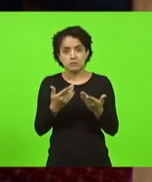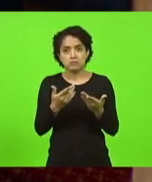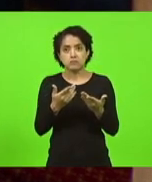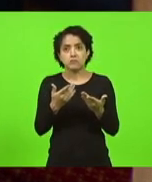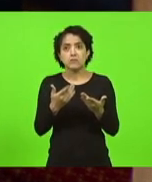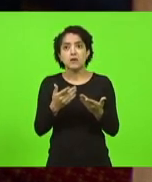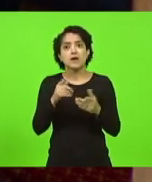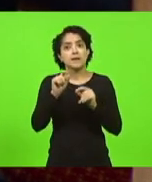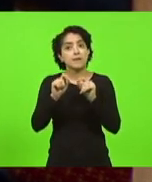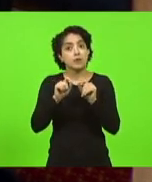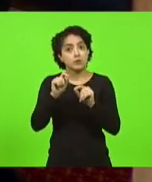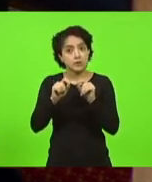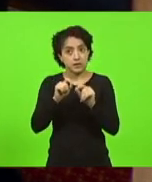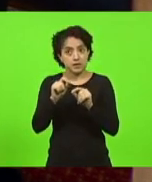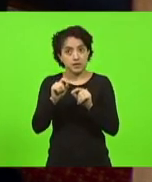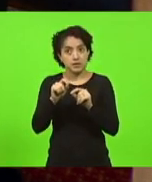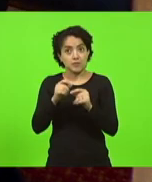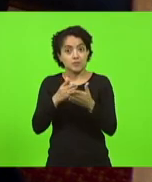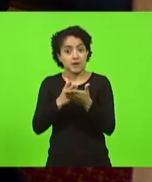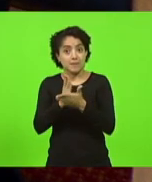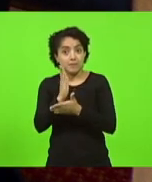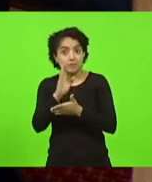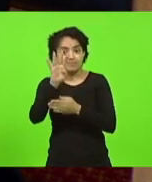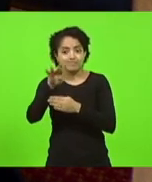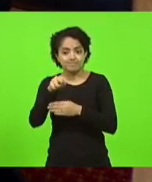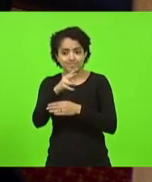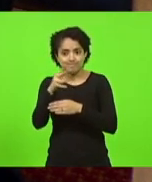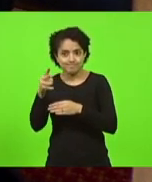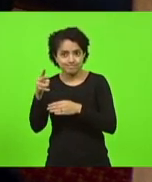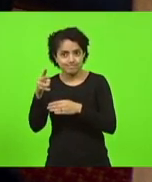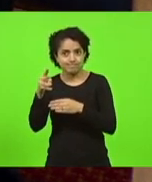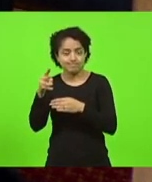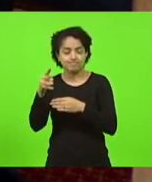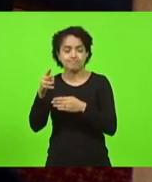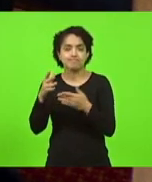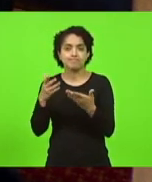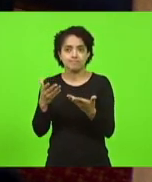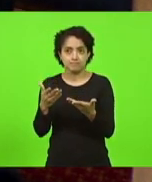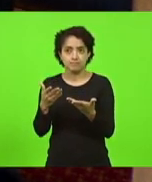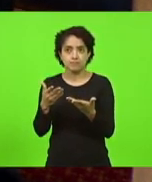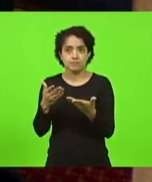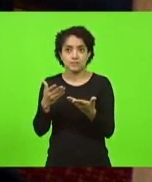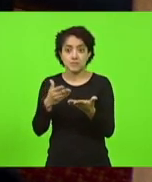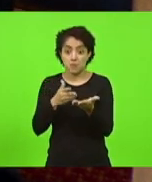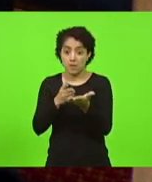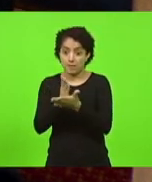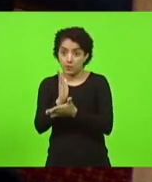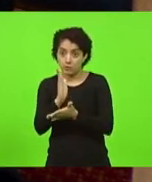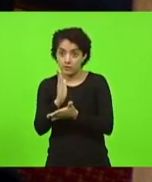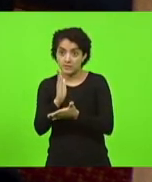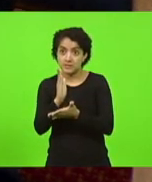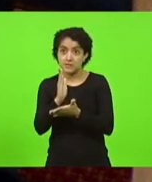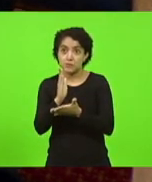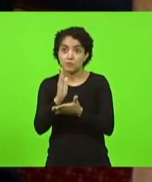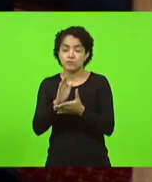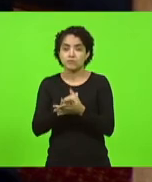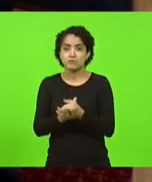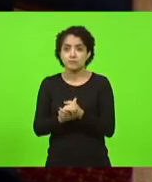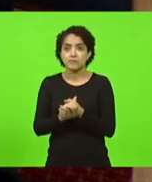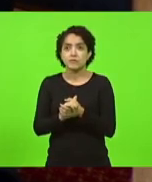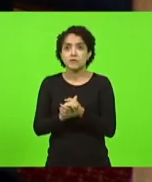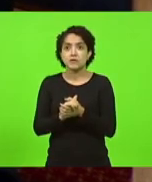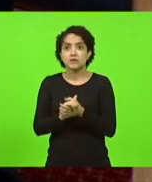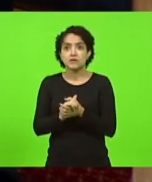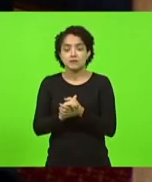uma provável aprovação de uma tabela diversa desta. Uma aprovação cujo impacto orçamentário seja